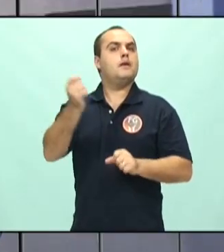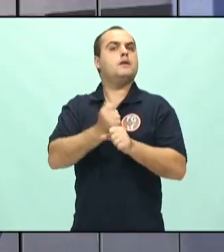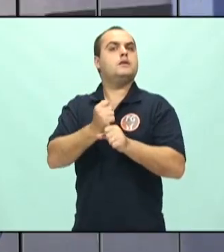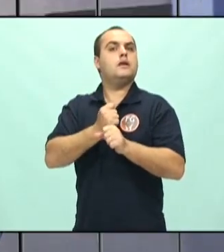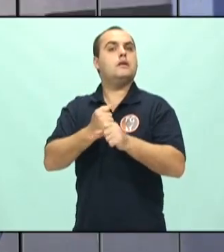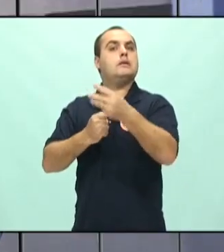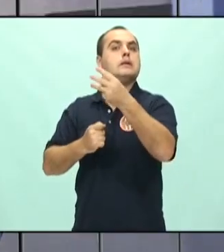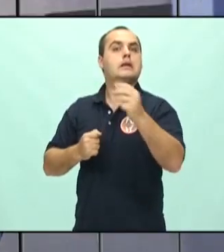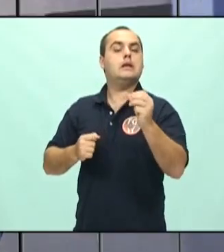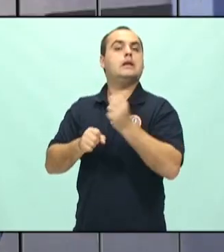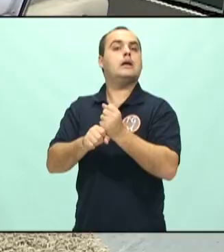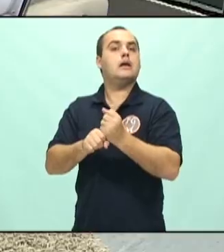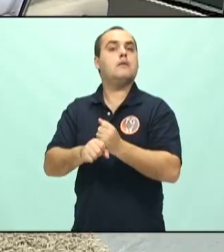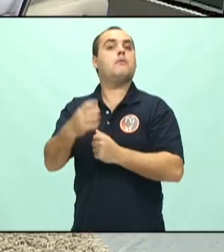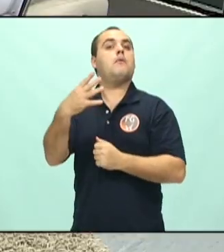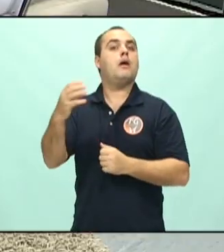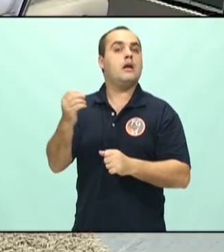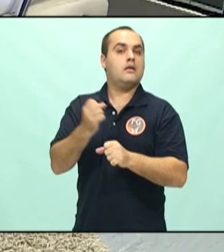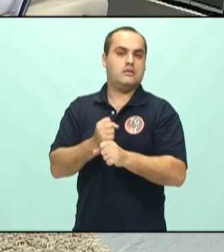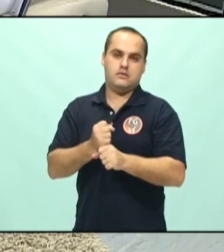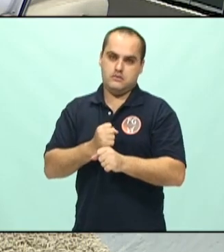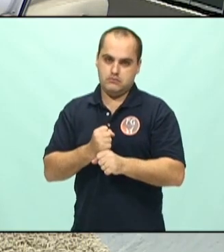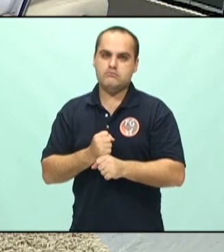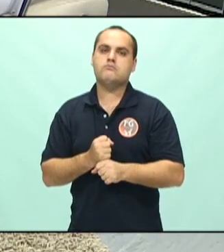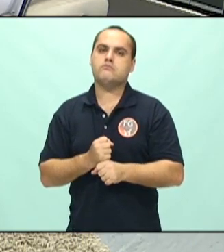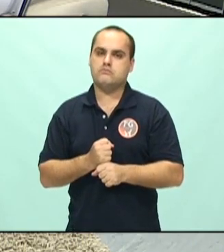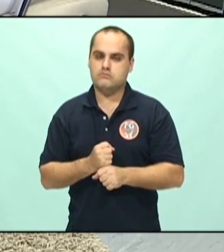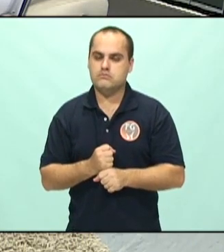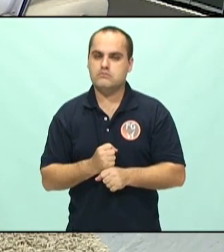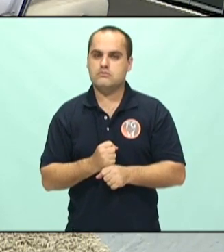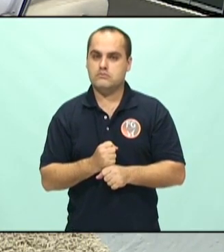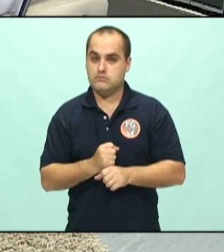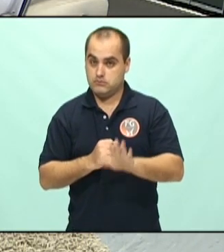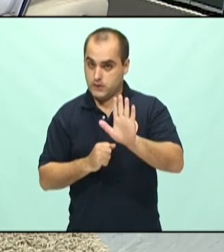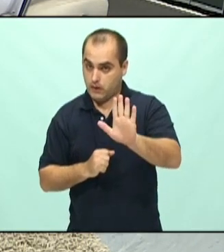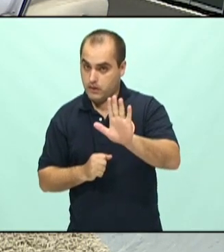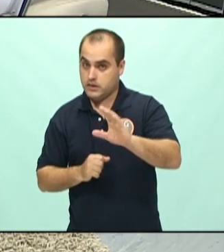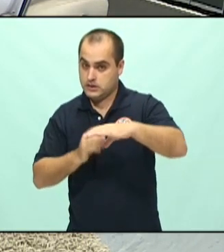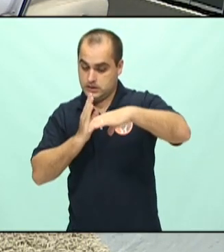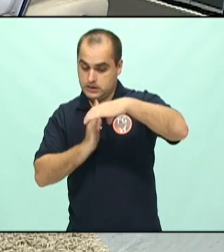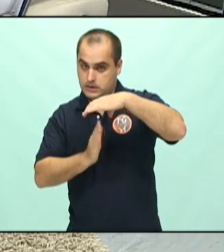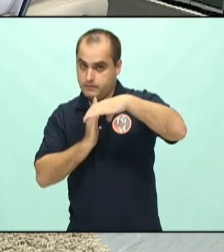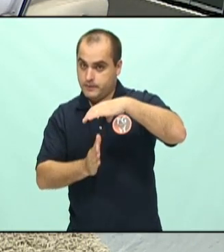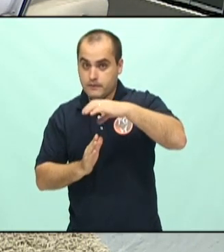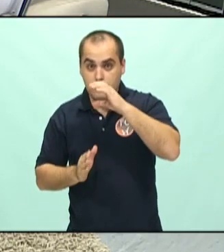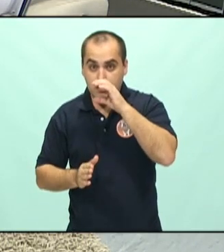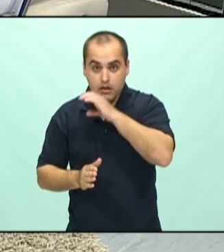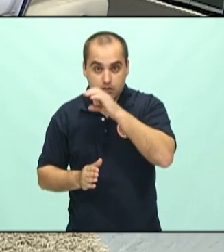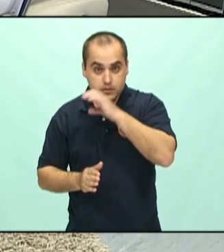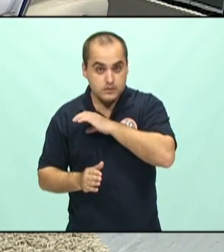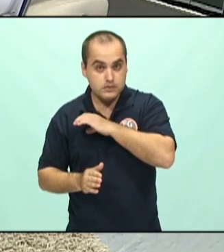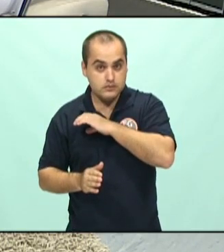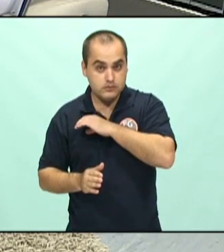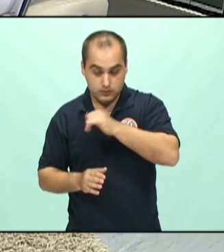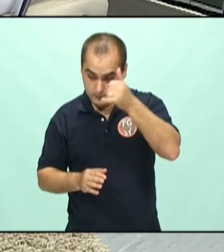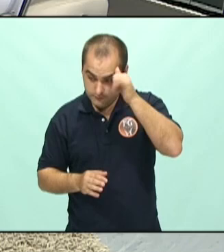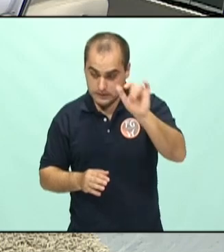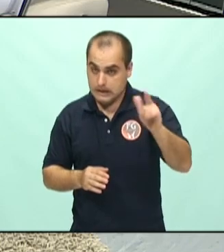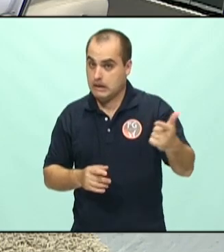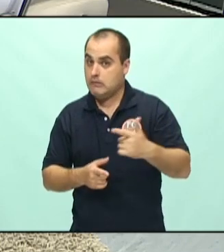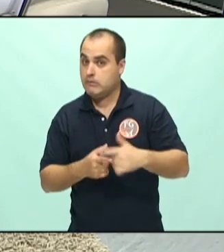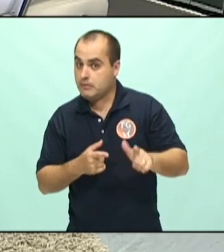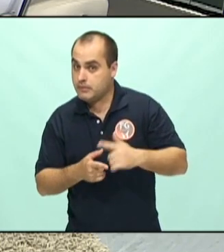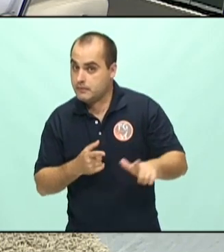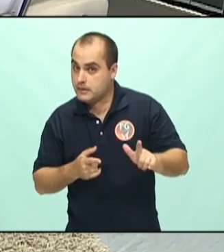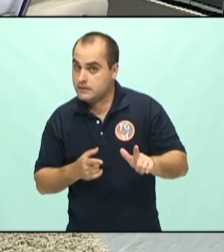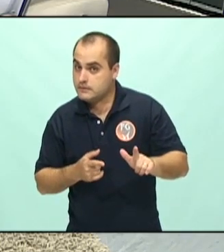anos há 40 anos com ela e isso pra que a itaipava daqui a pouquinho não passe por esses problemas têm